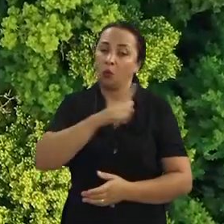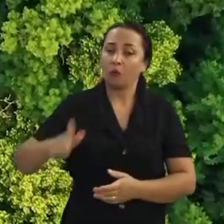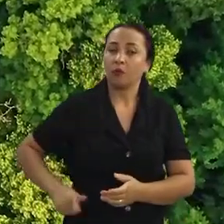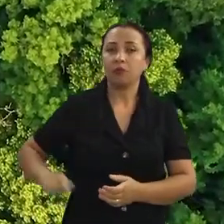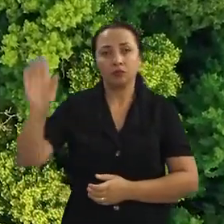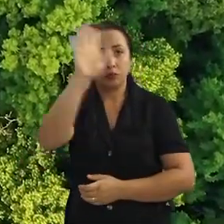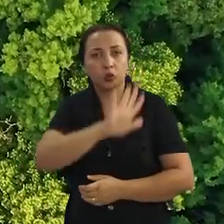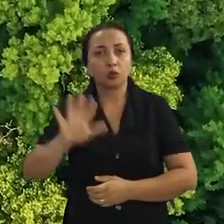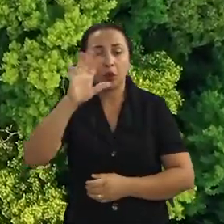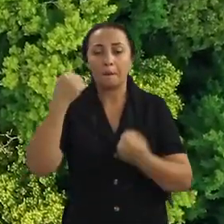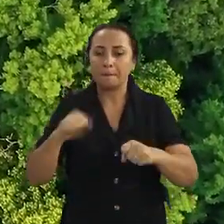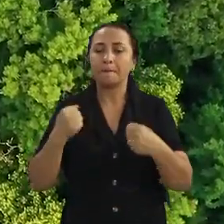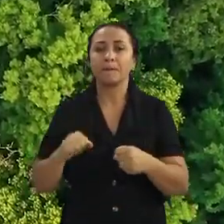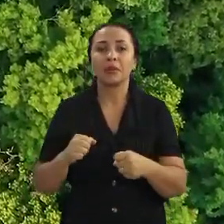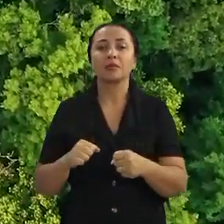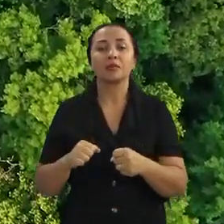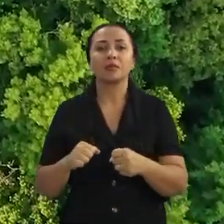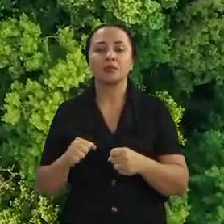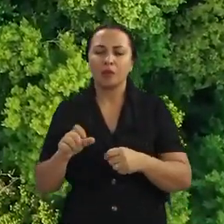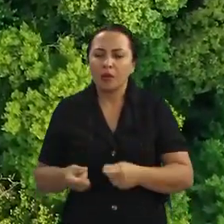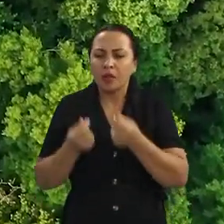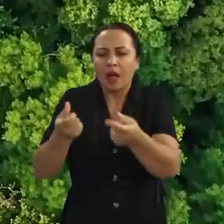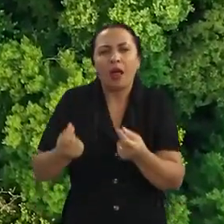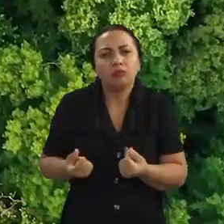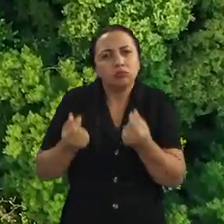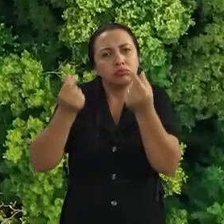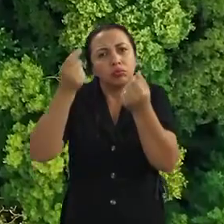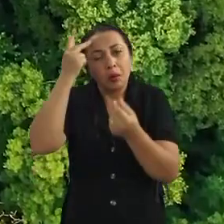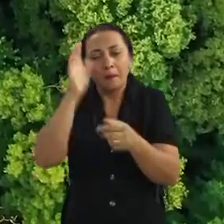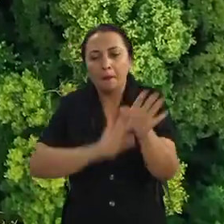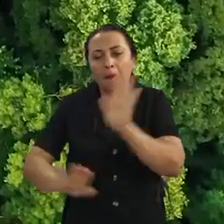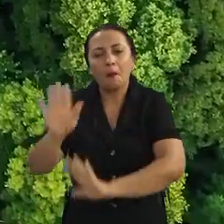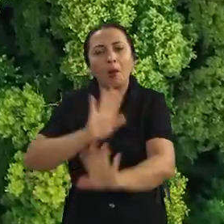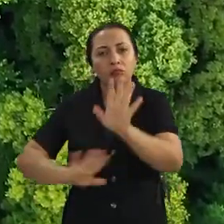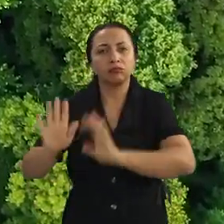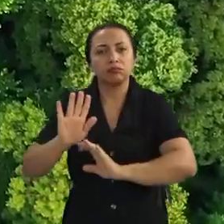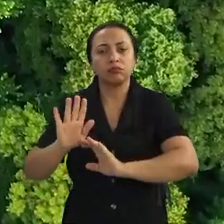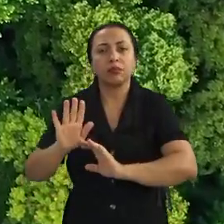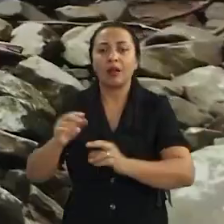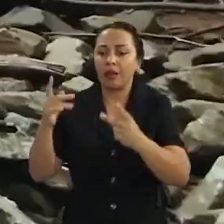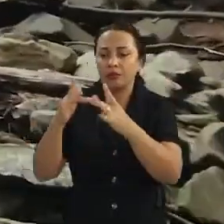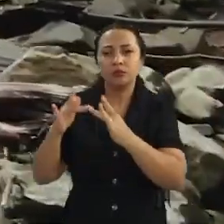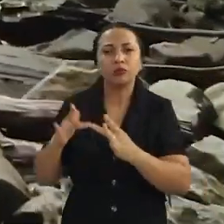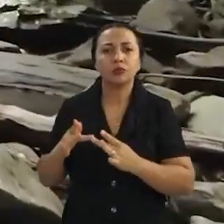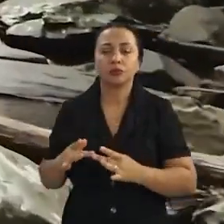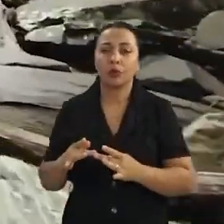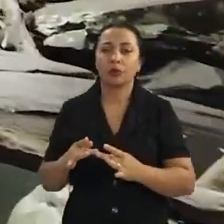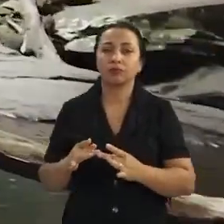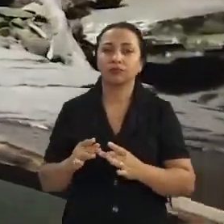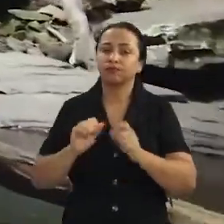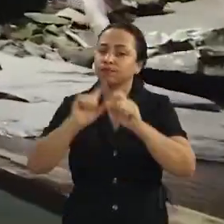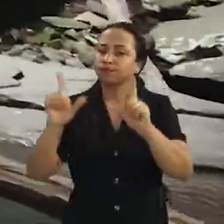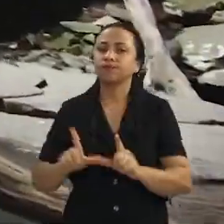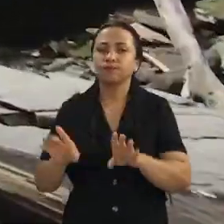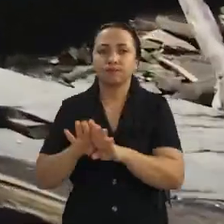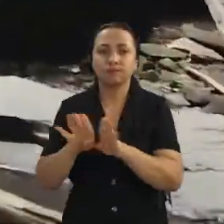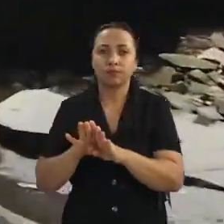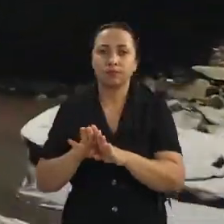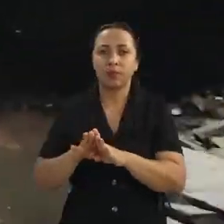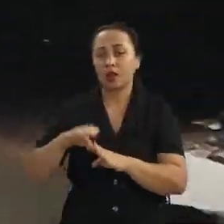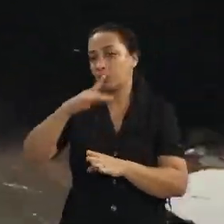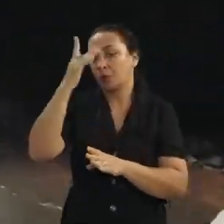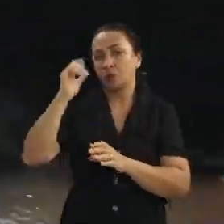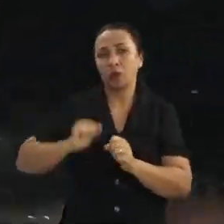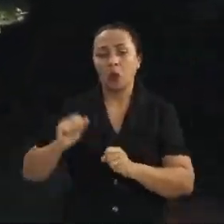governos nacionais precisam dedicar recursos para proteger essas áreas e investirem programas de